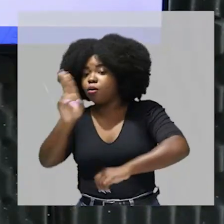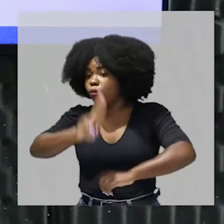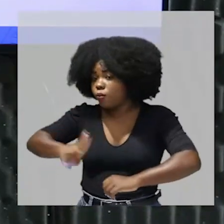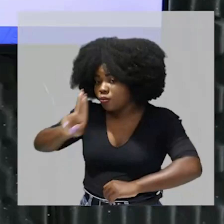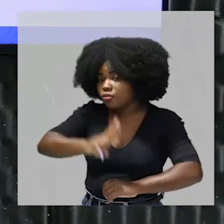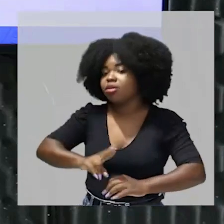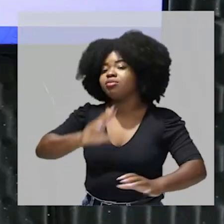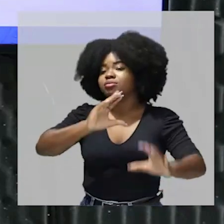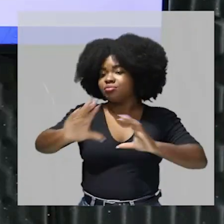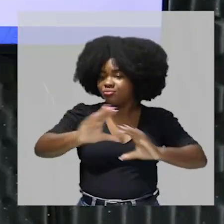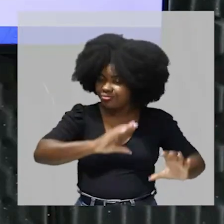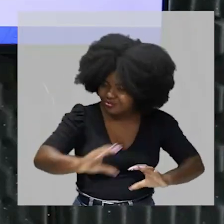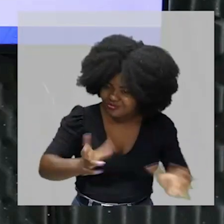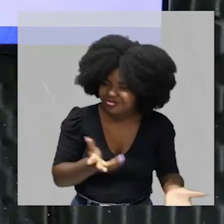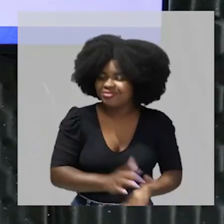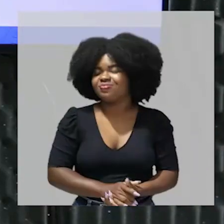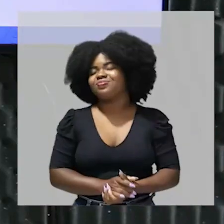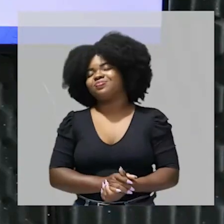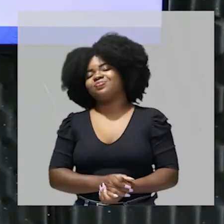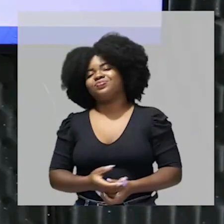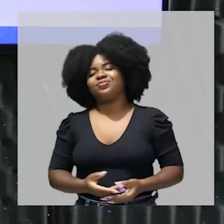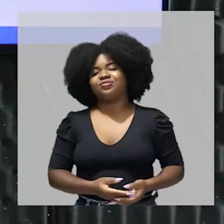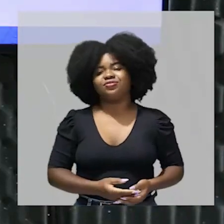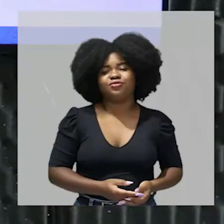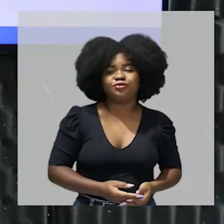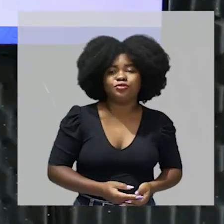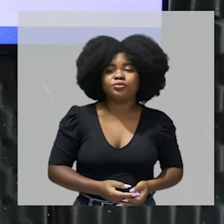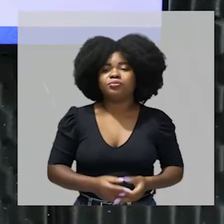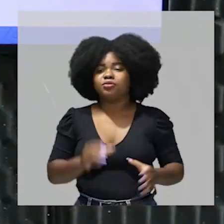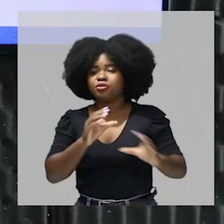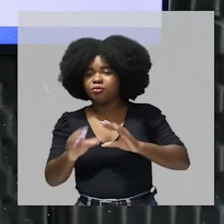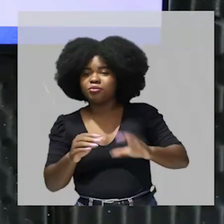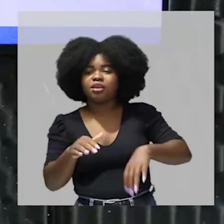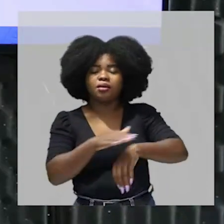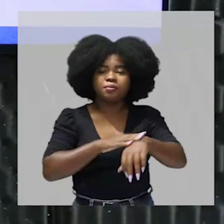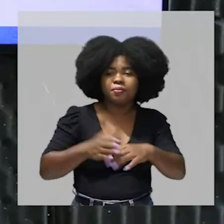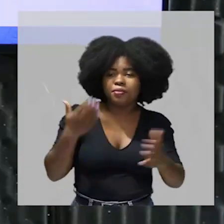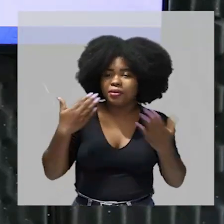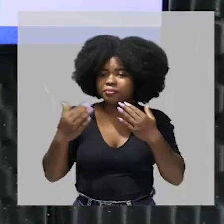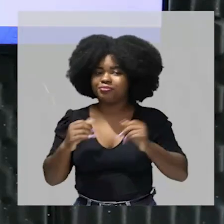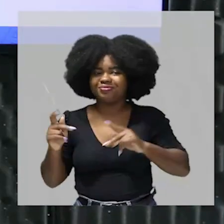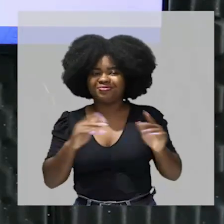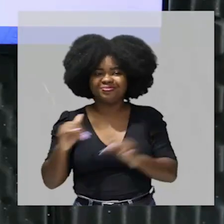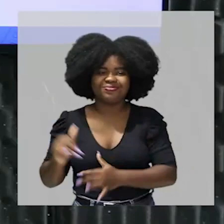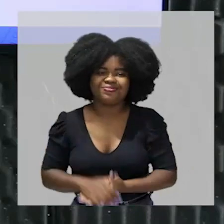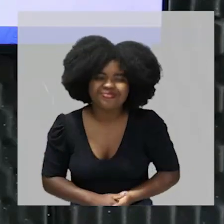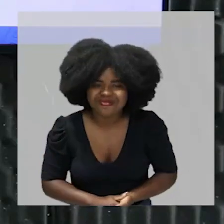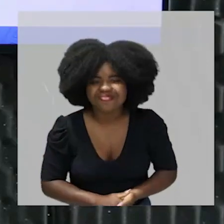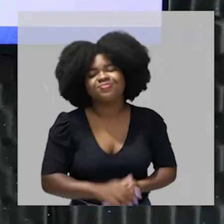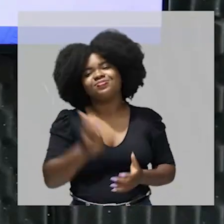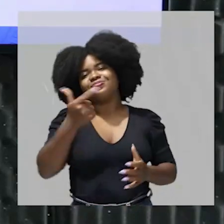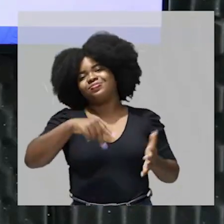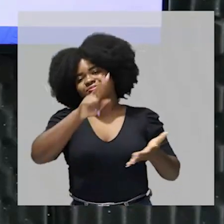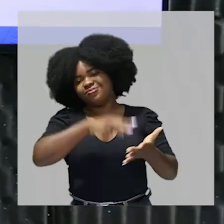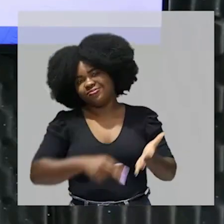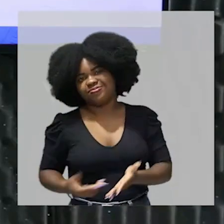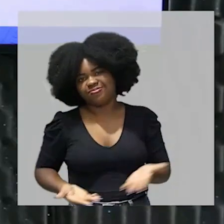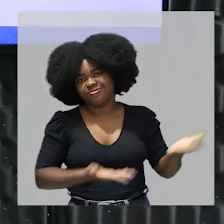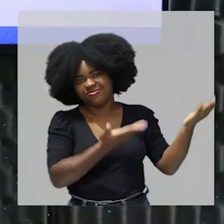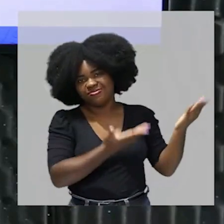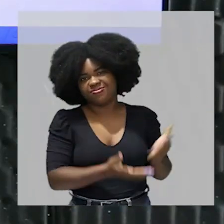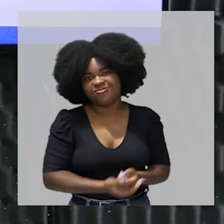nos sairmos bem em conversas em diálogos enfim o gênero textuais